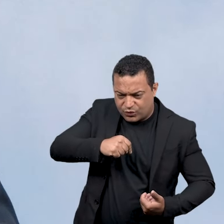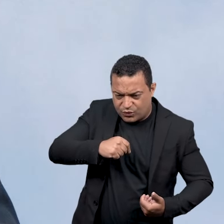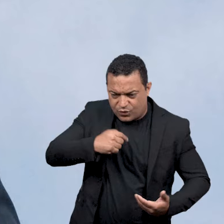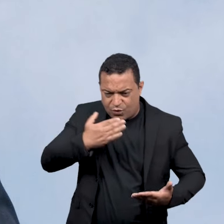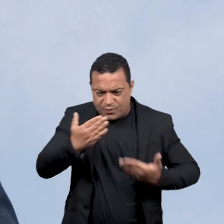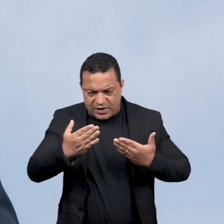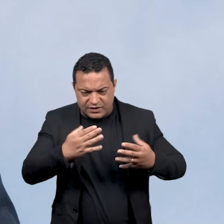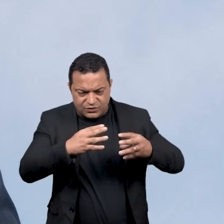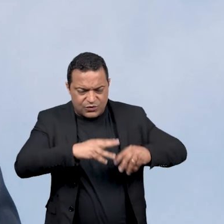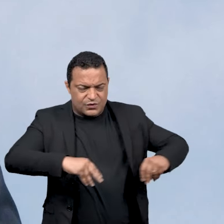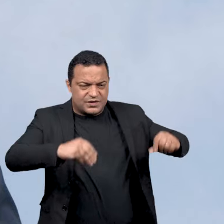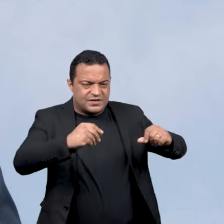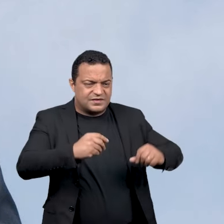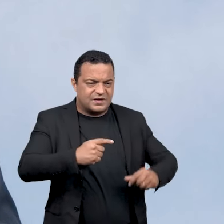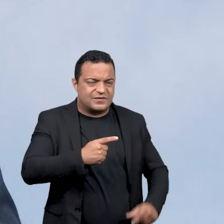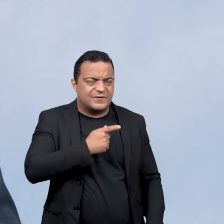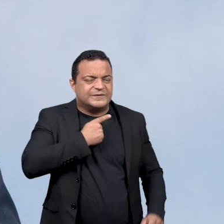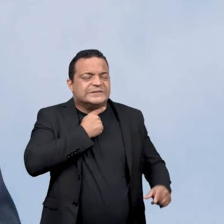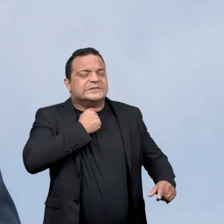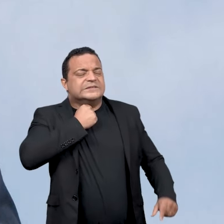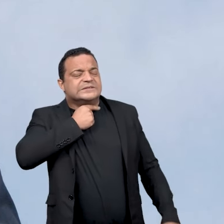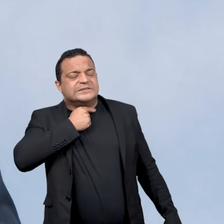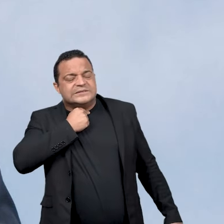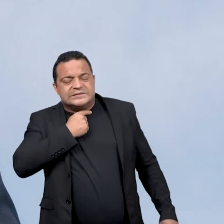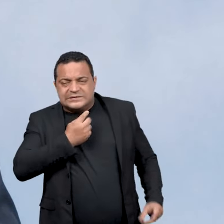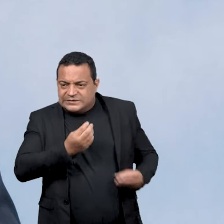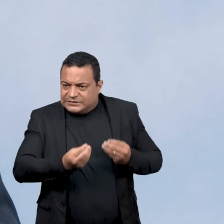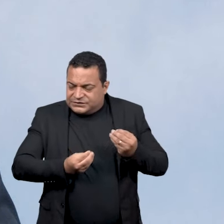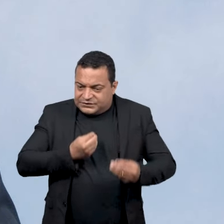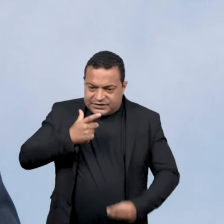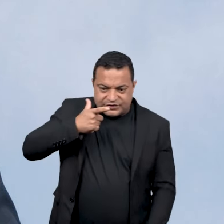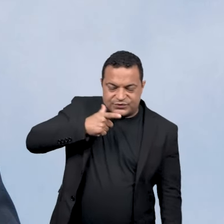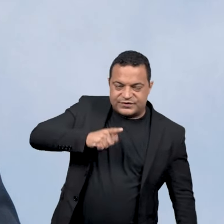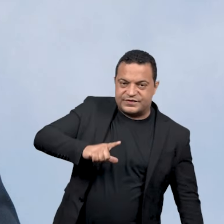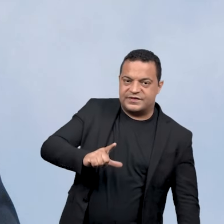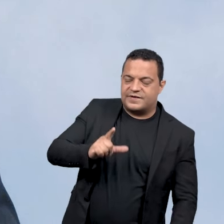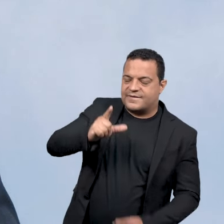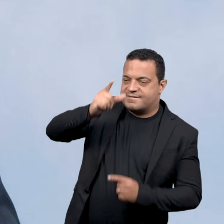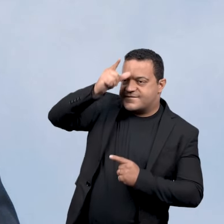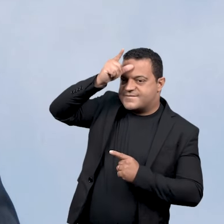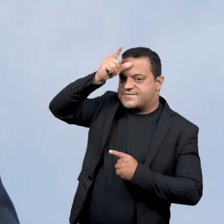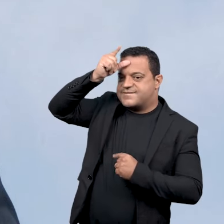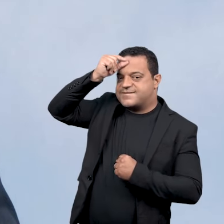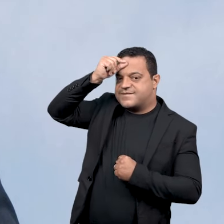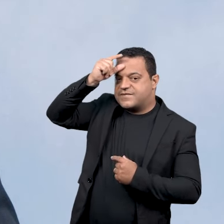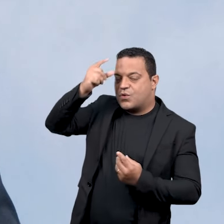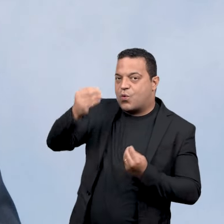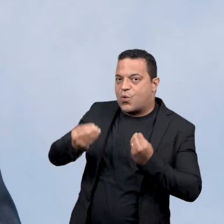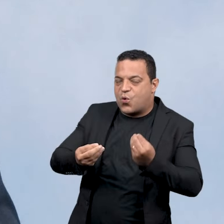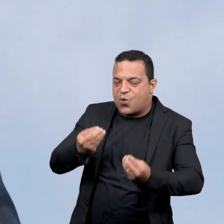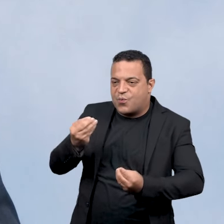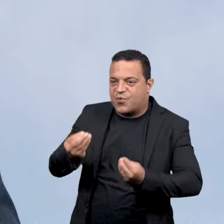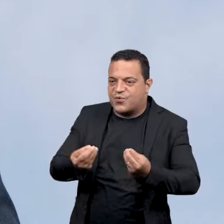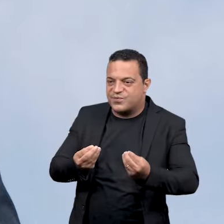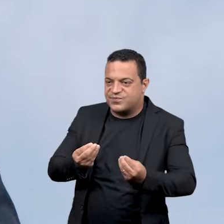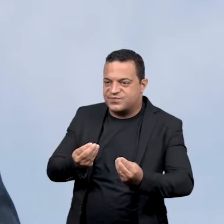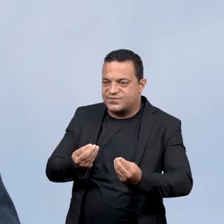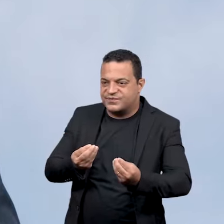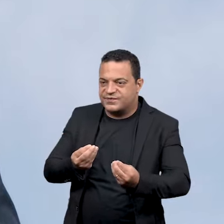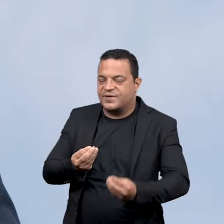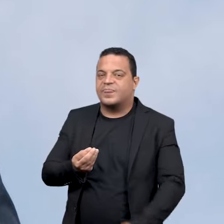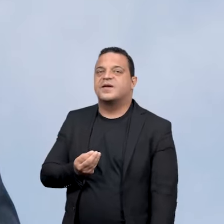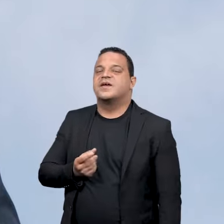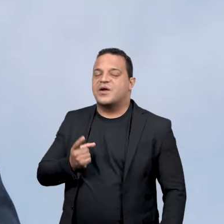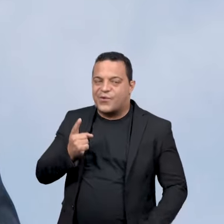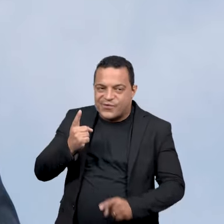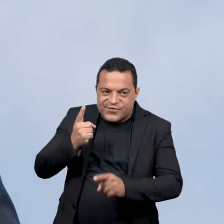que é a vida. Idosos que muitas das vezes sozinhos, caminhando na presença do Senhor, mas que encontraram